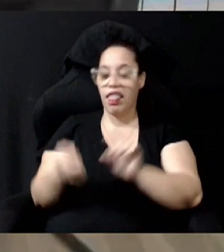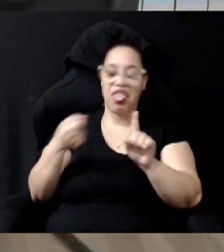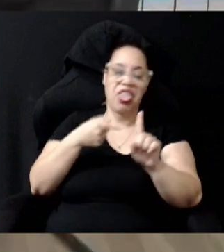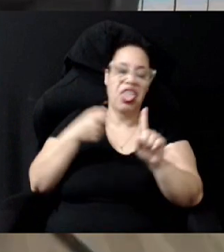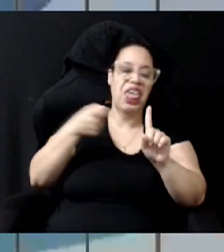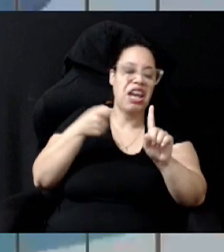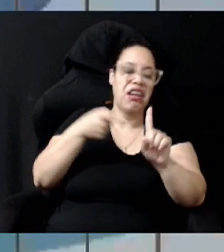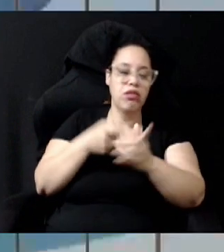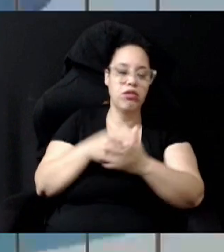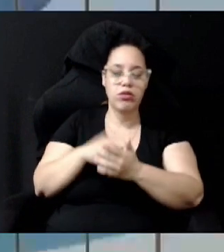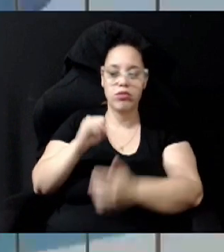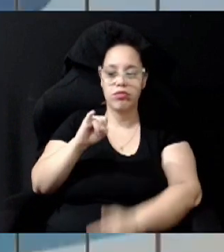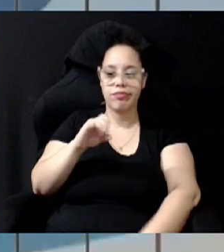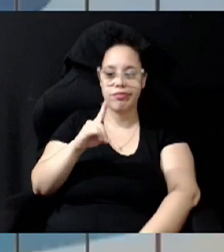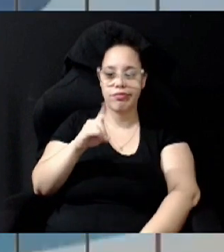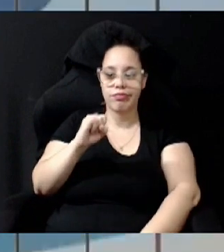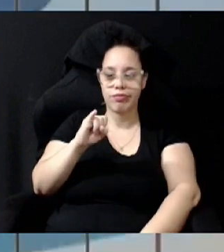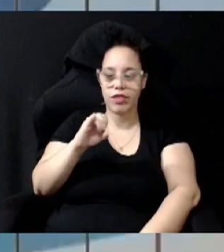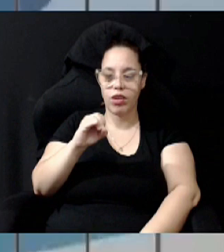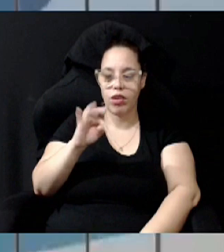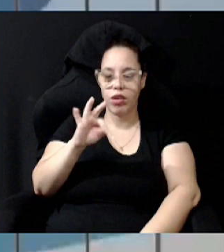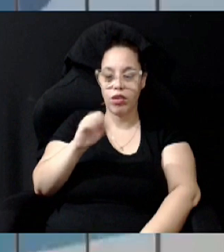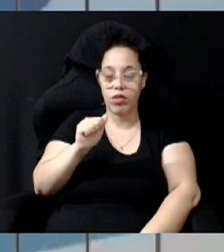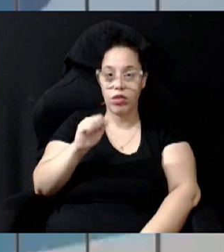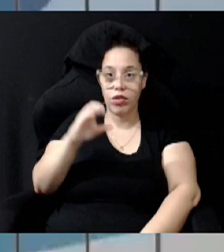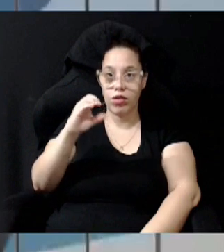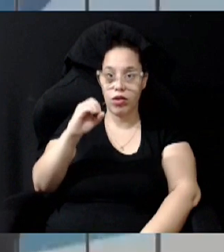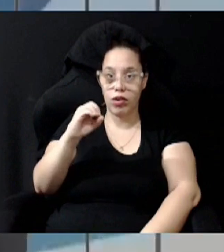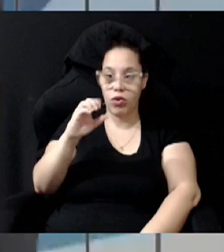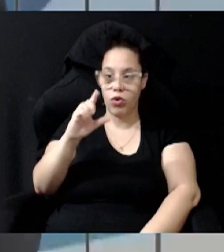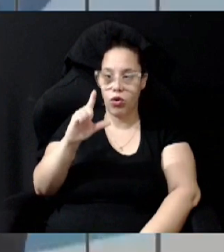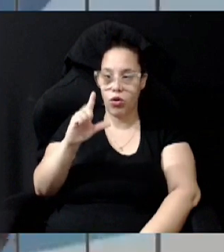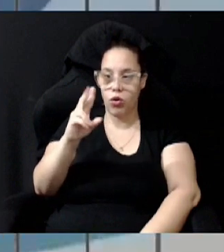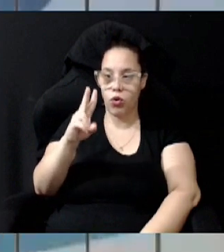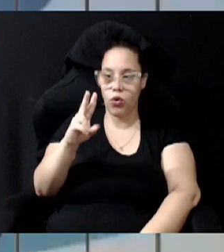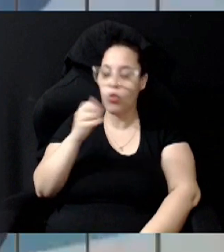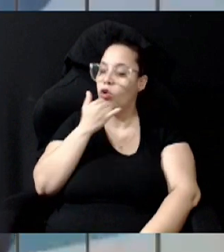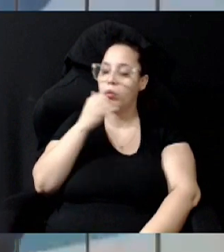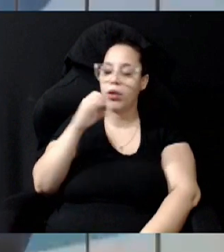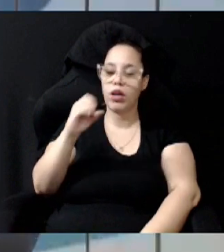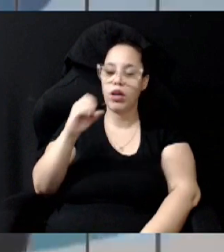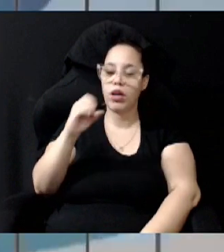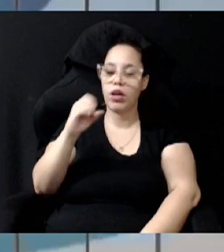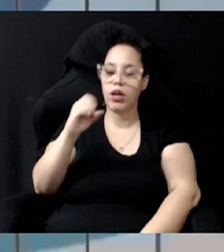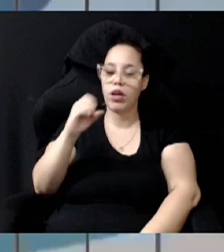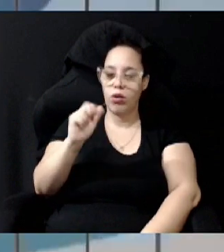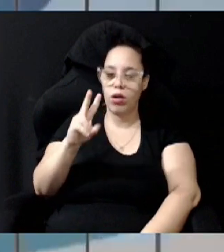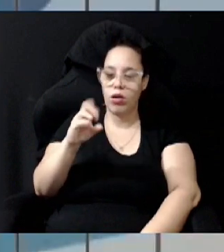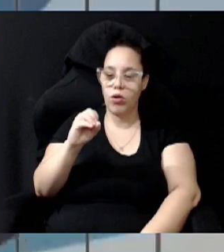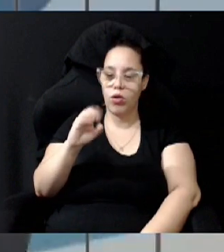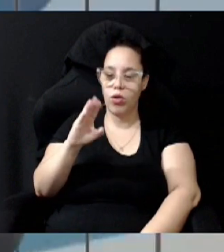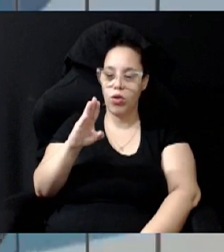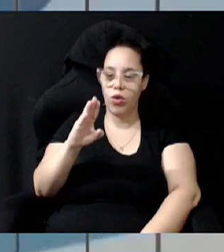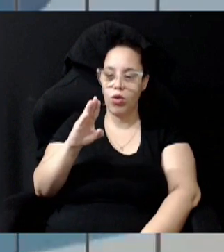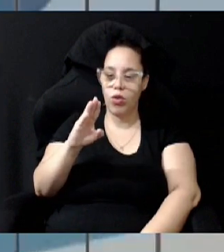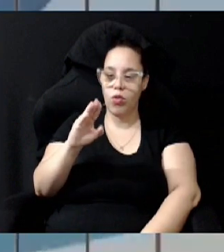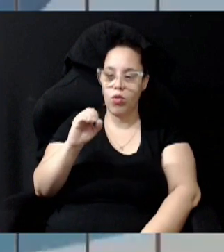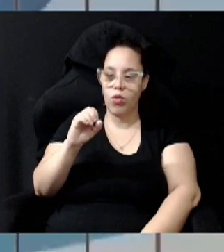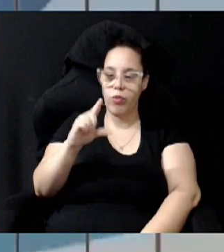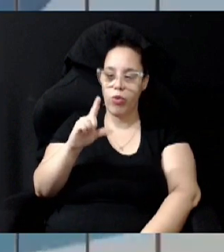né, Olavo bolsonarista, né, o ídio subjetivado dessa quadra da política,